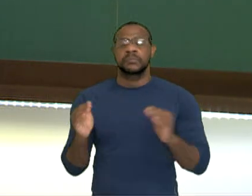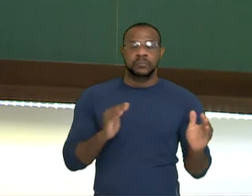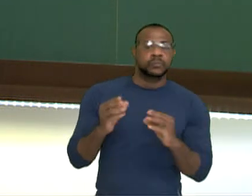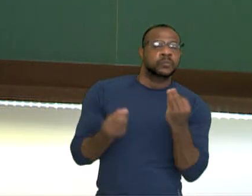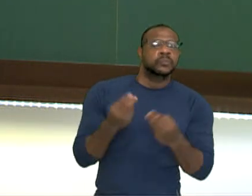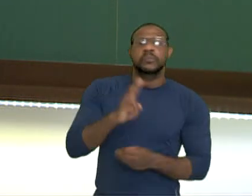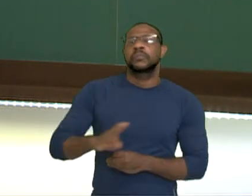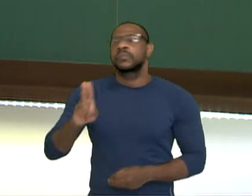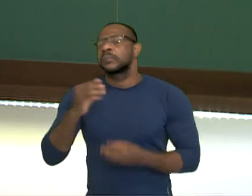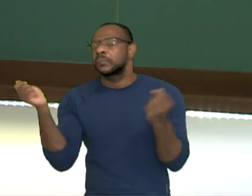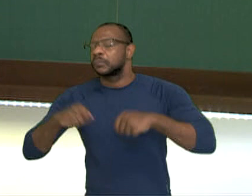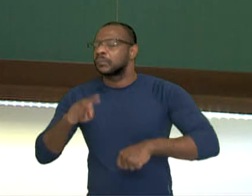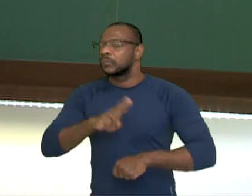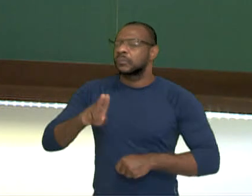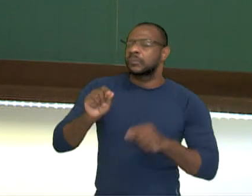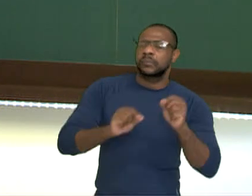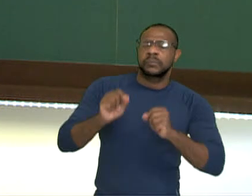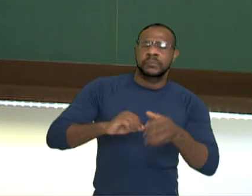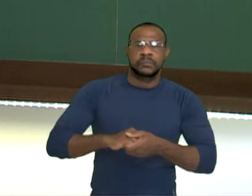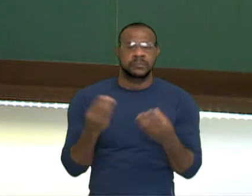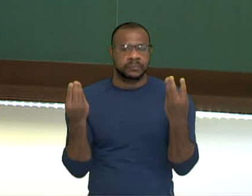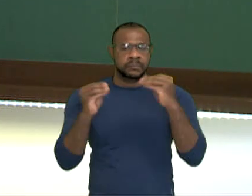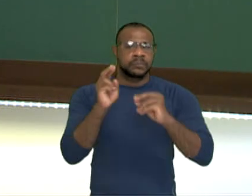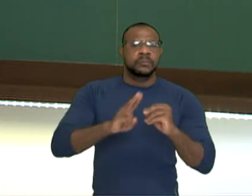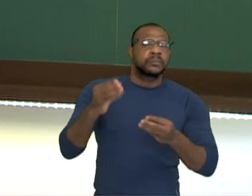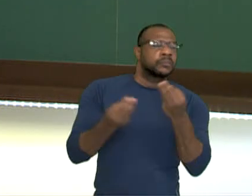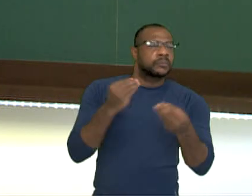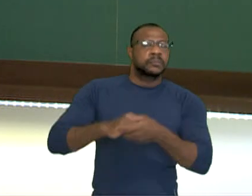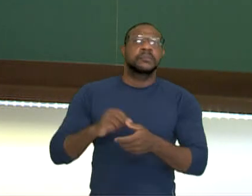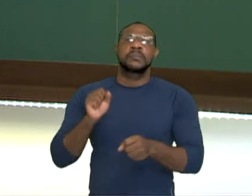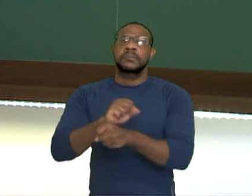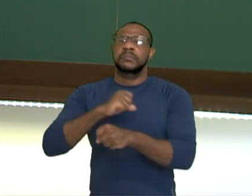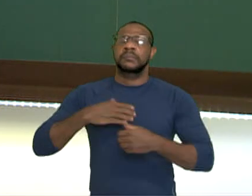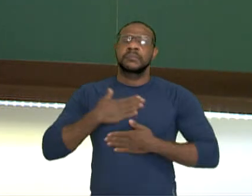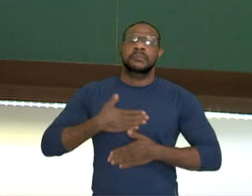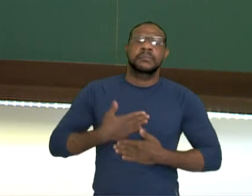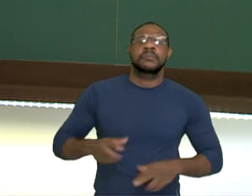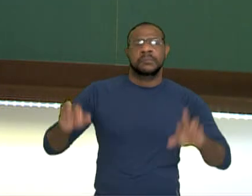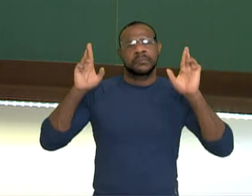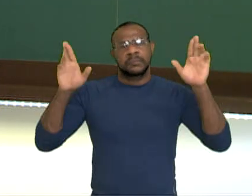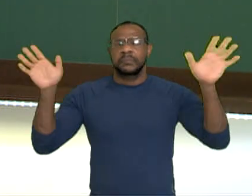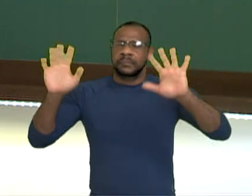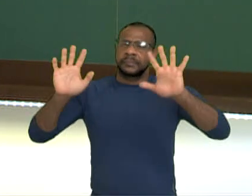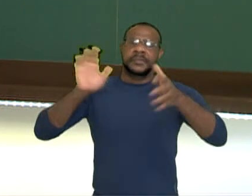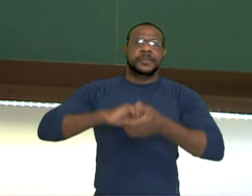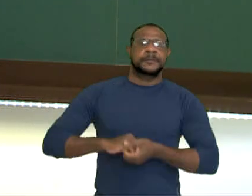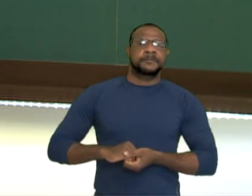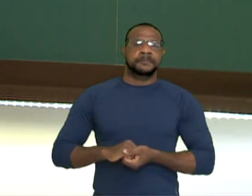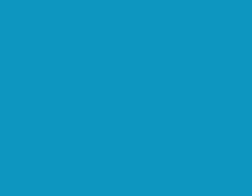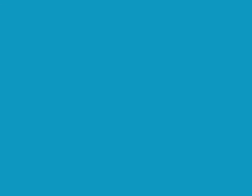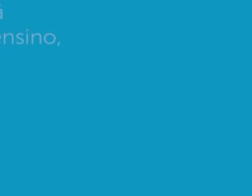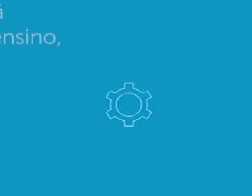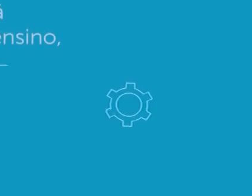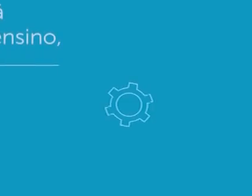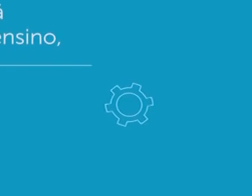gente pode verificar a sua aplicabilidade. Espero que vocês tenham gostado e até breve.